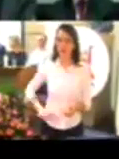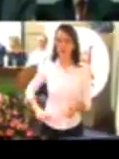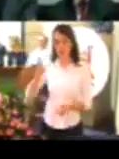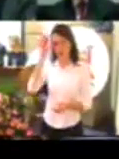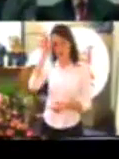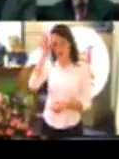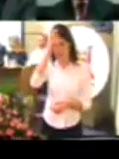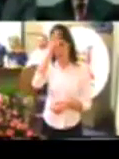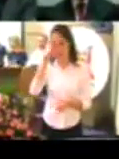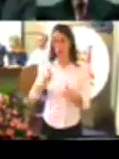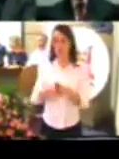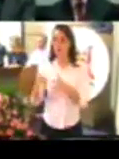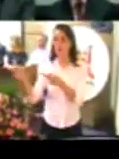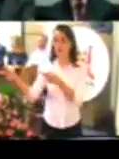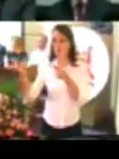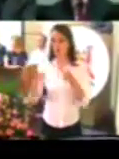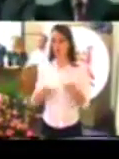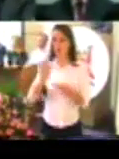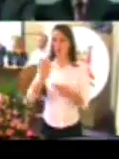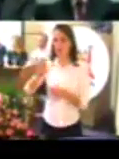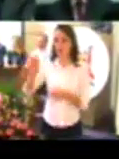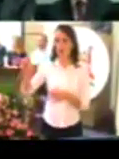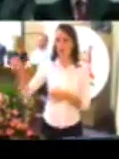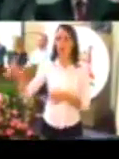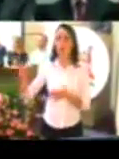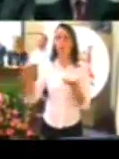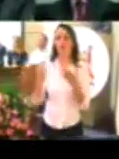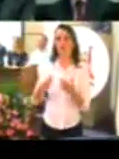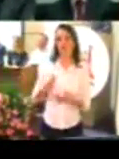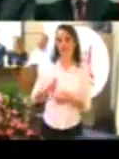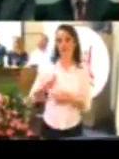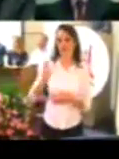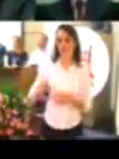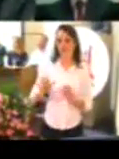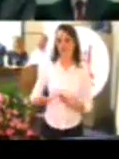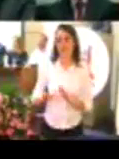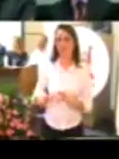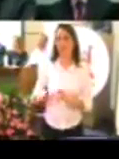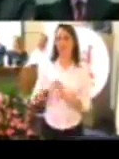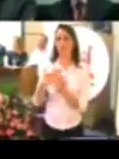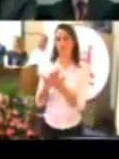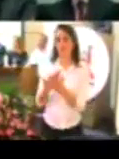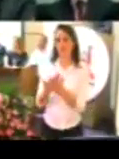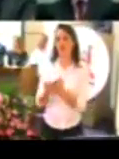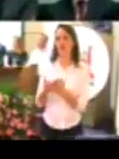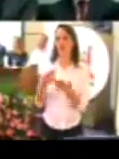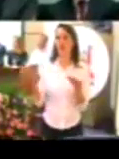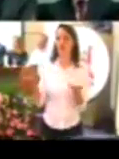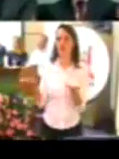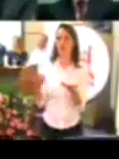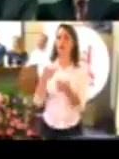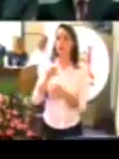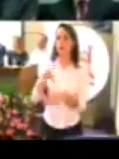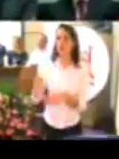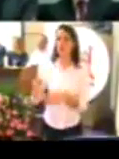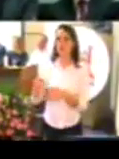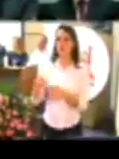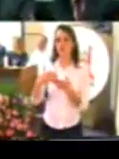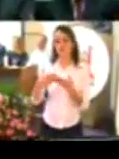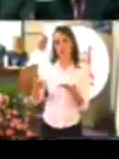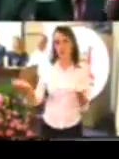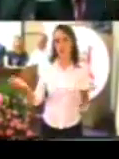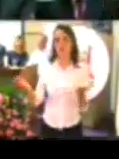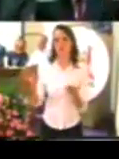e aproveito para fazer o convite, né, para que todos que queiram permanecer possam acompanhar a aula inaugural dessa noite com o